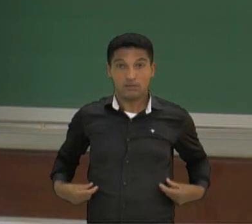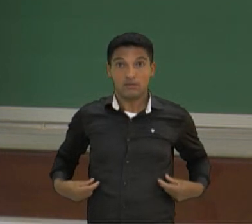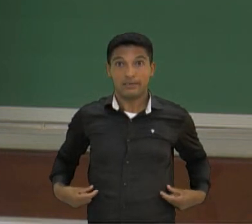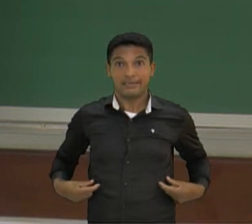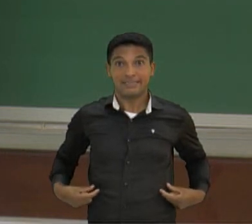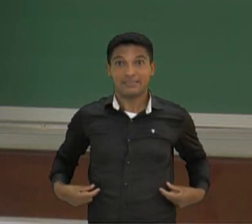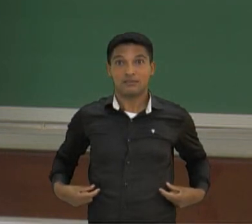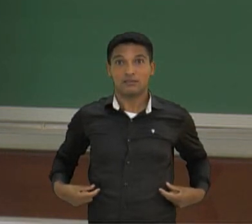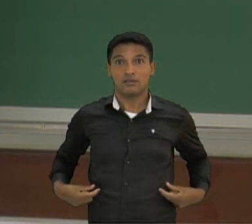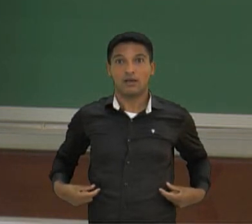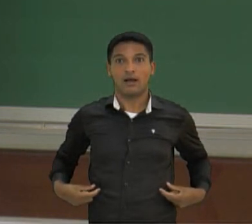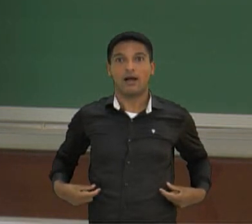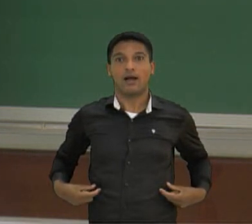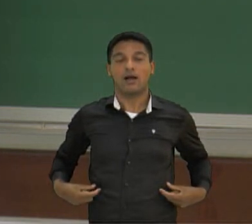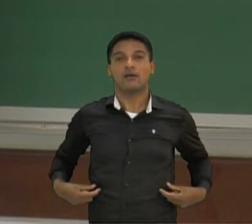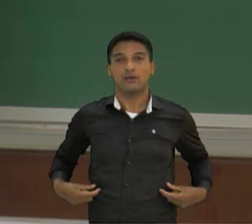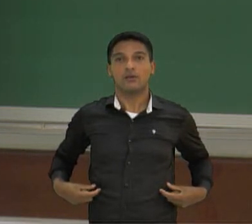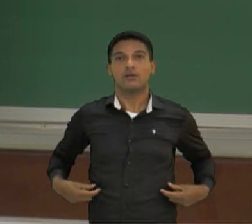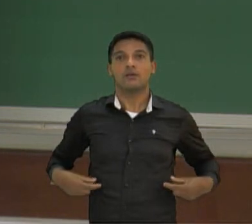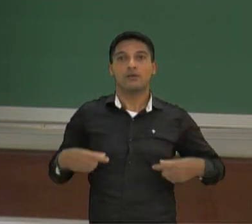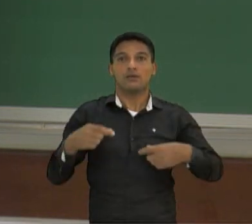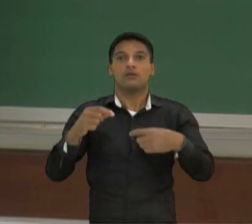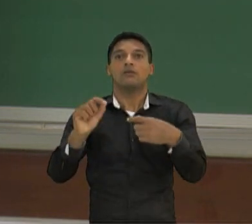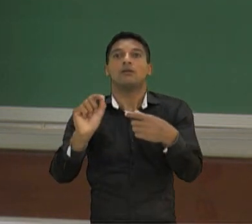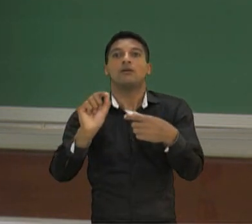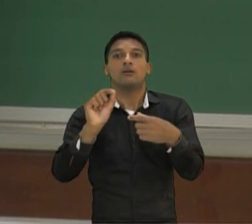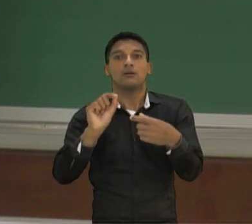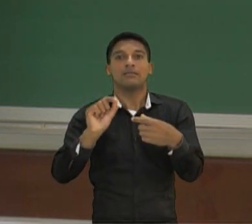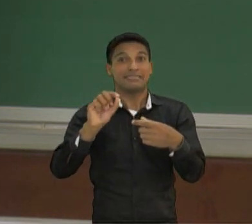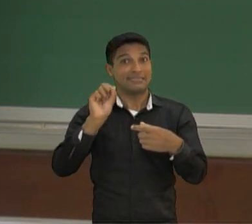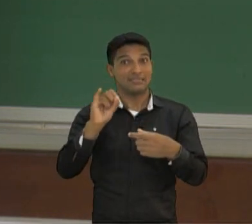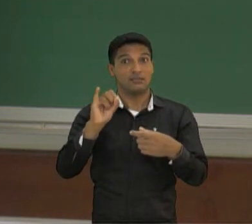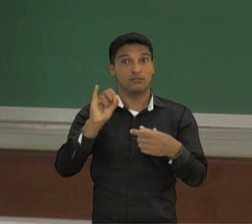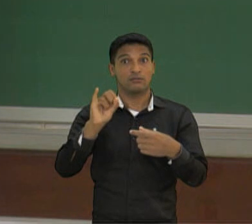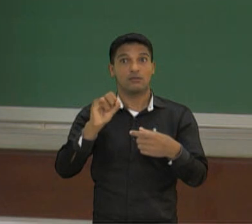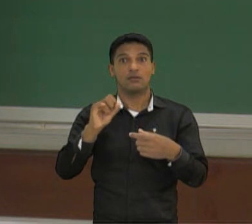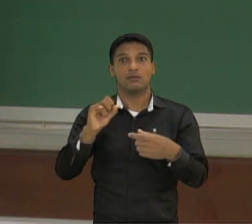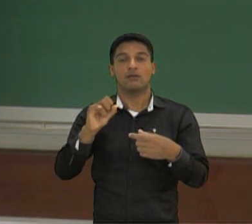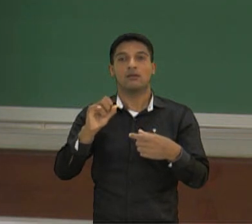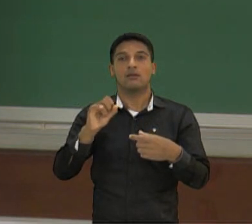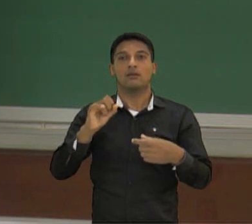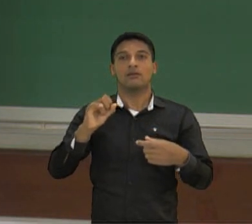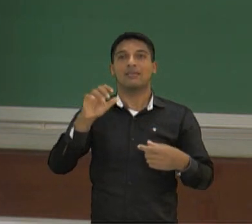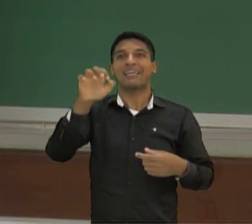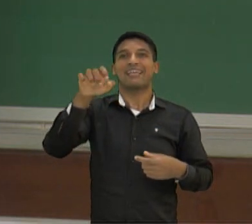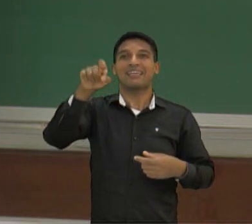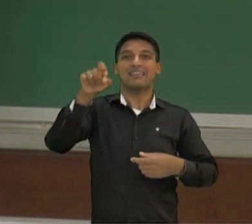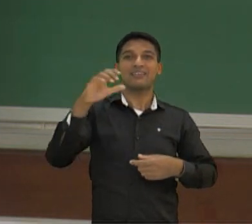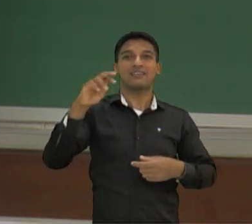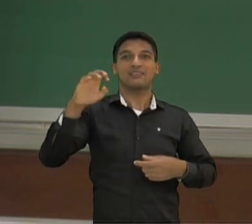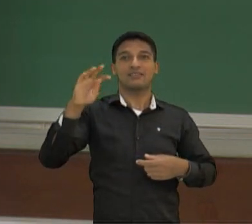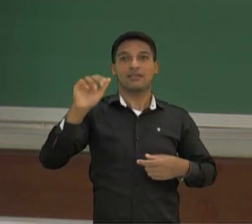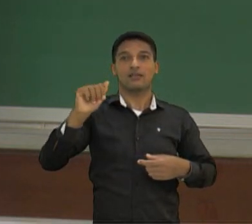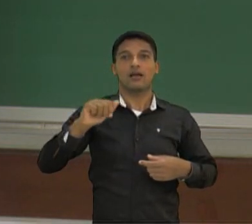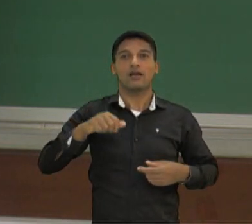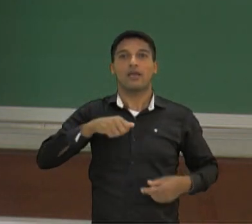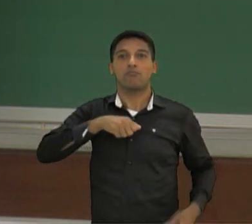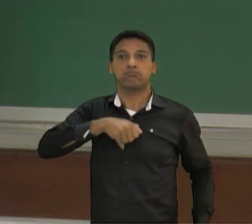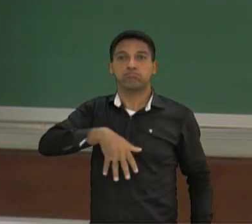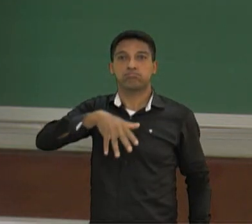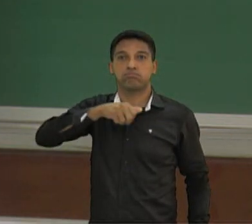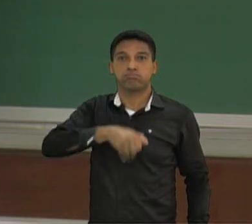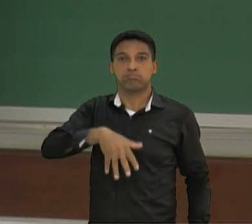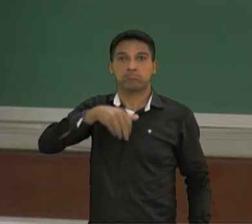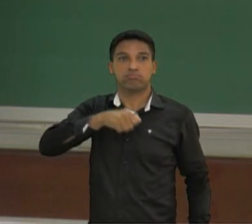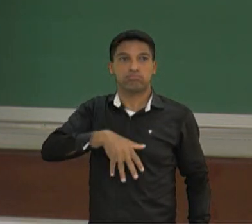por exemplo, ali, e aquele material que a gente não vai estar utilizando, tá? As excretas nitrogenadas aí no caso. E eu vou pegar aqui